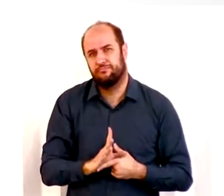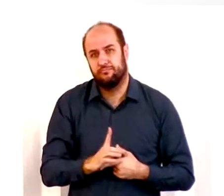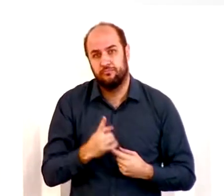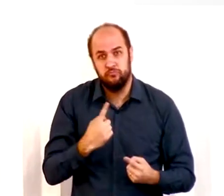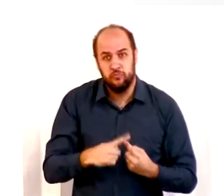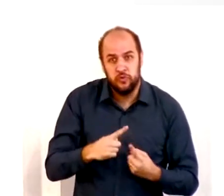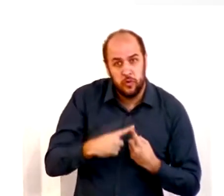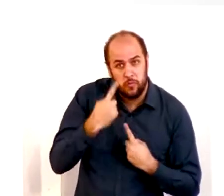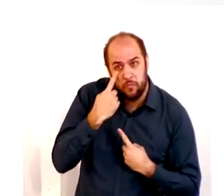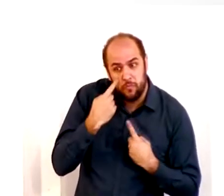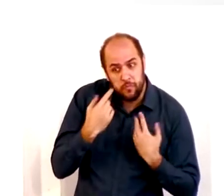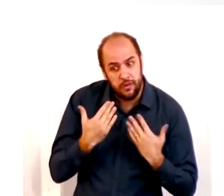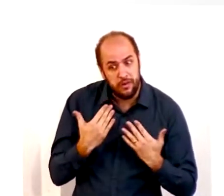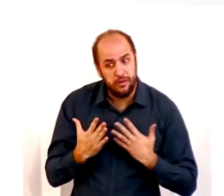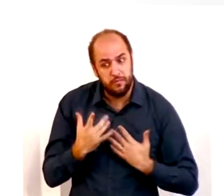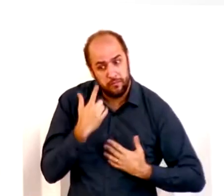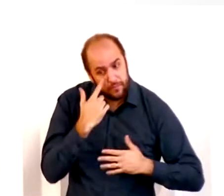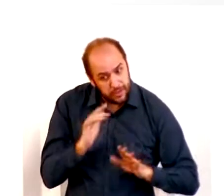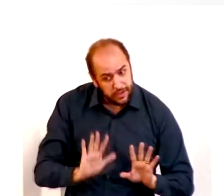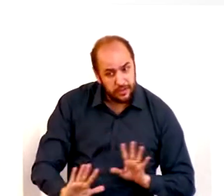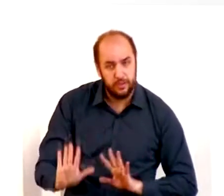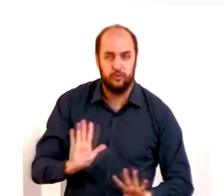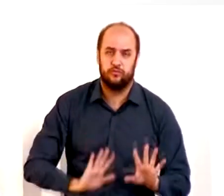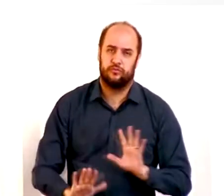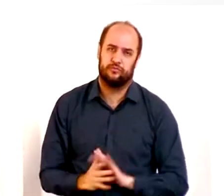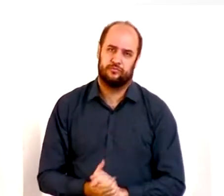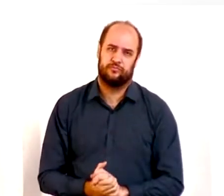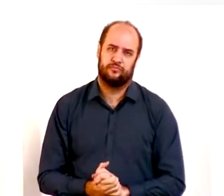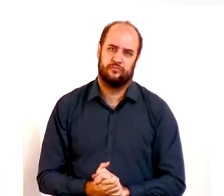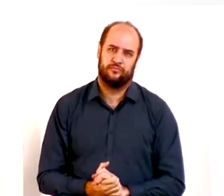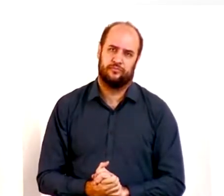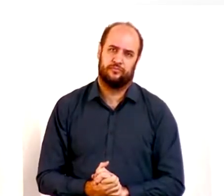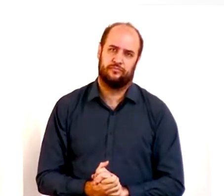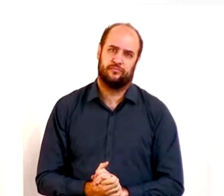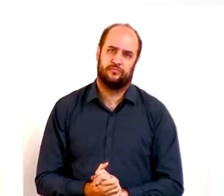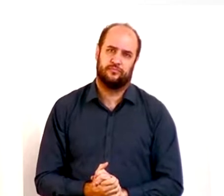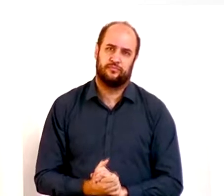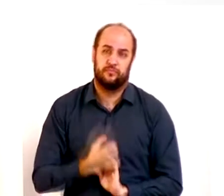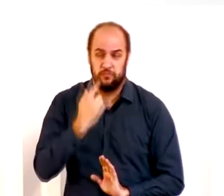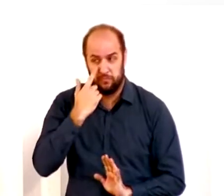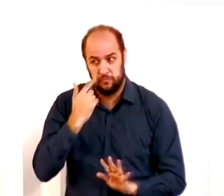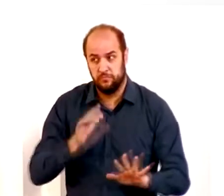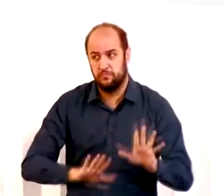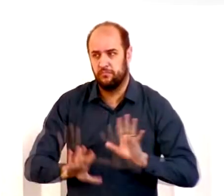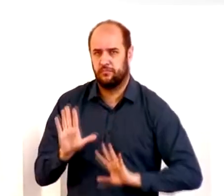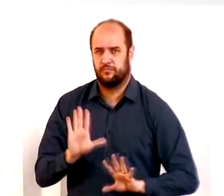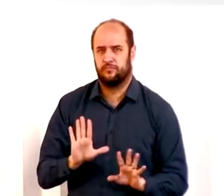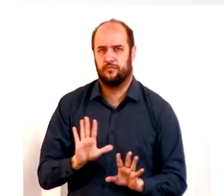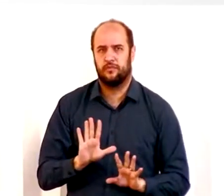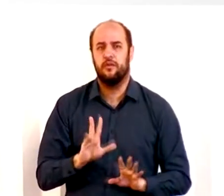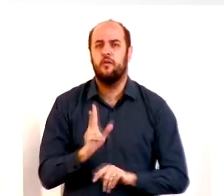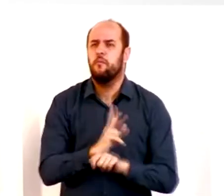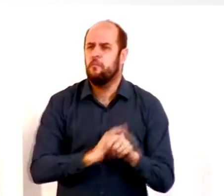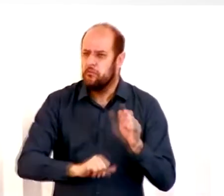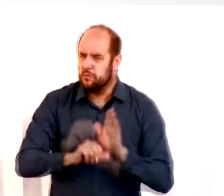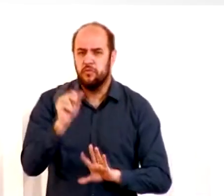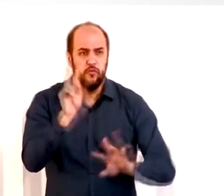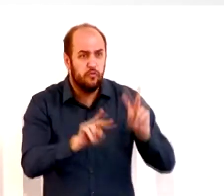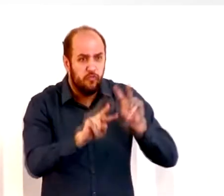É melhor procurar, esperar, naqueles que, conforme diz o texto, tenham um bom